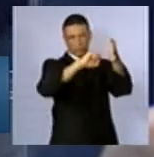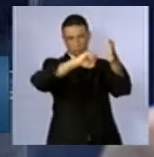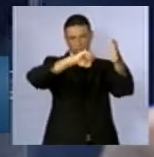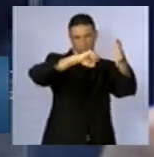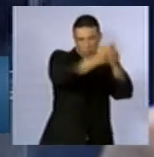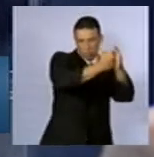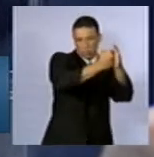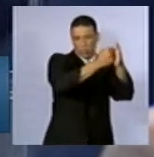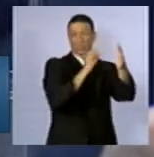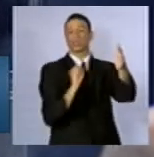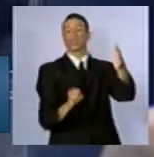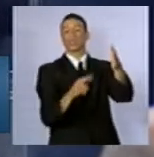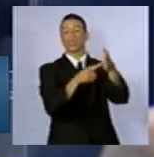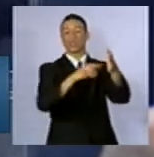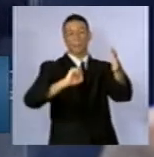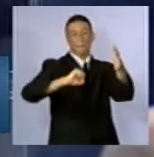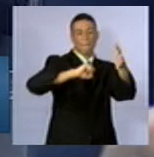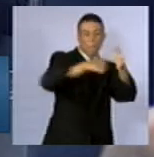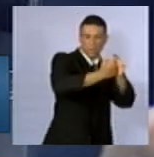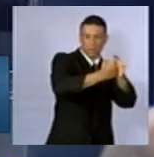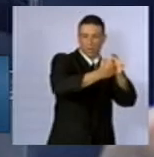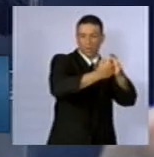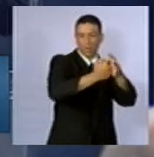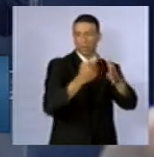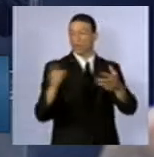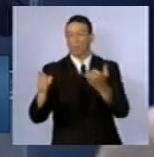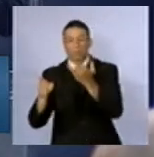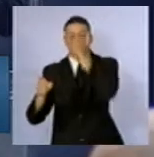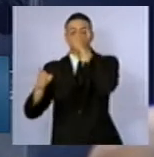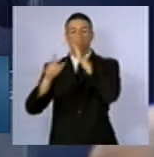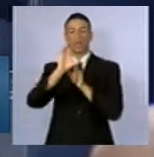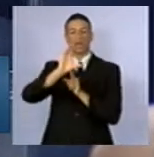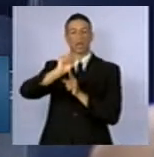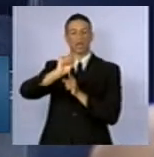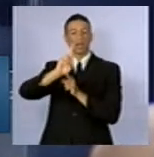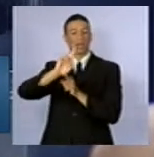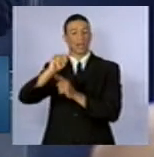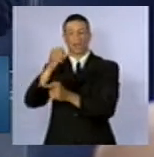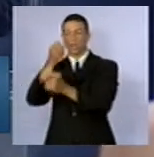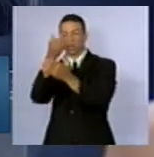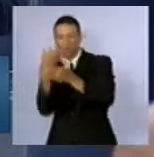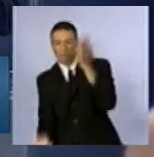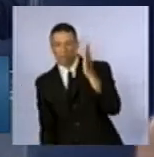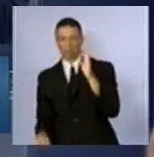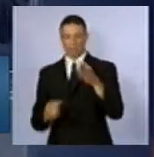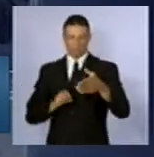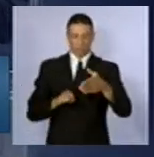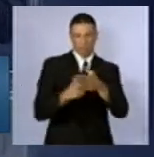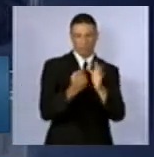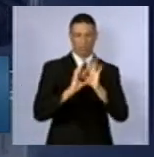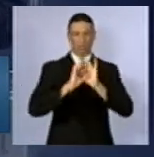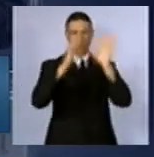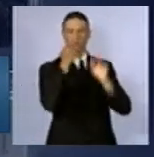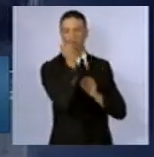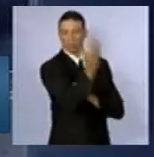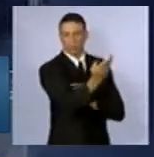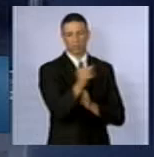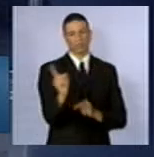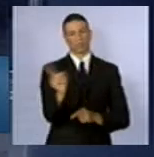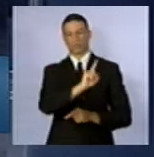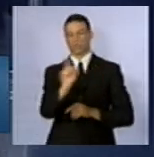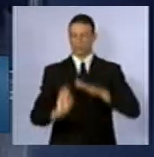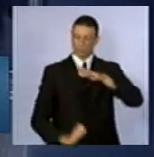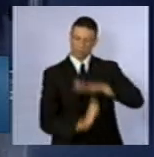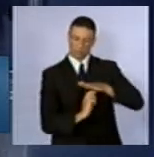se isso pode provocar qualquer restrição de carga então a gente não libera Isso é uma das atribuições do